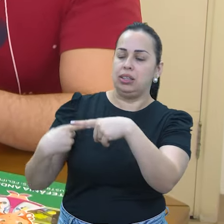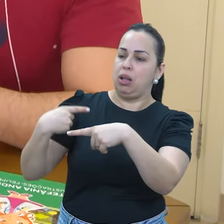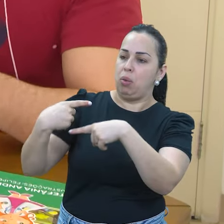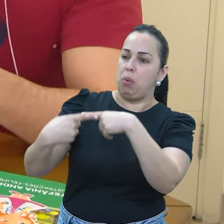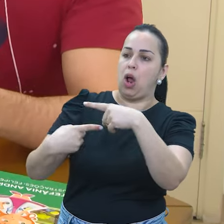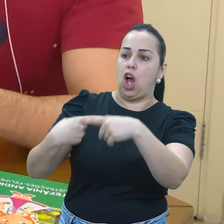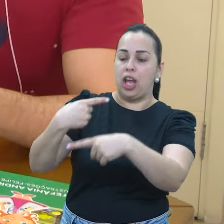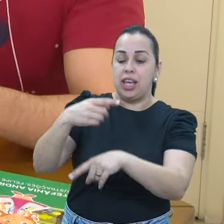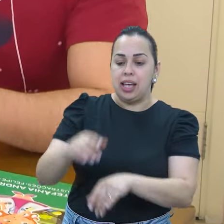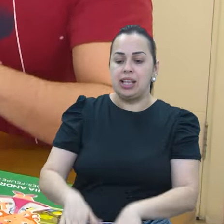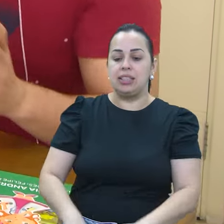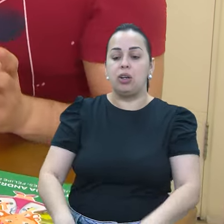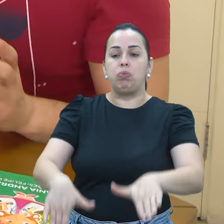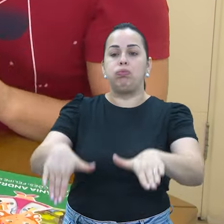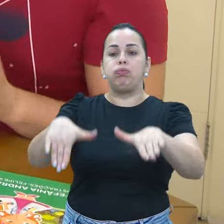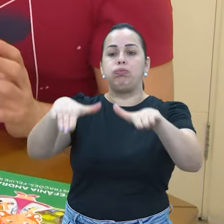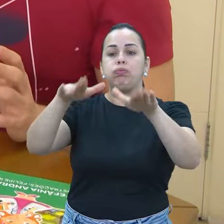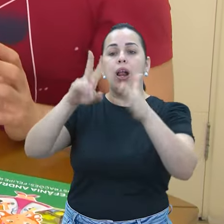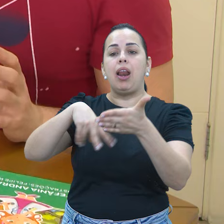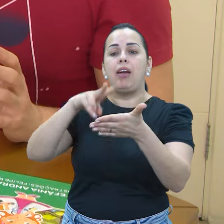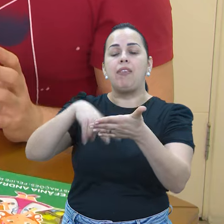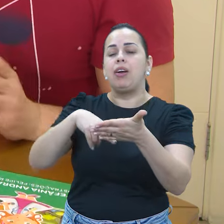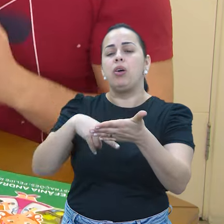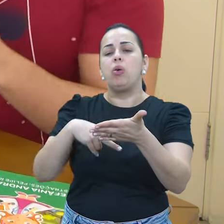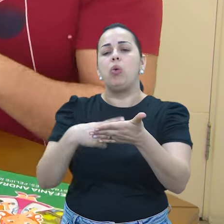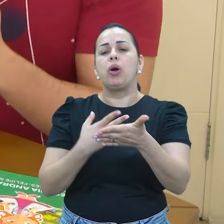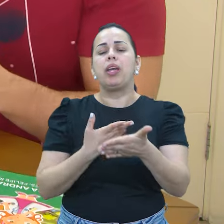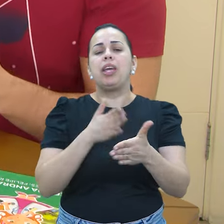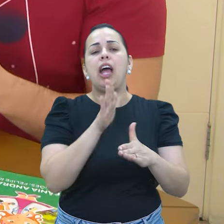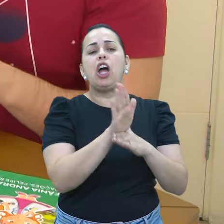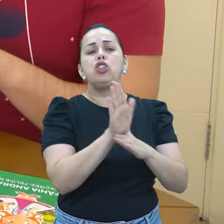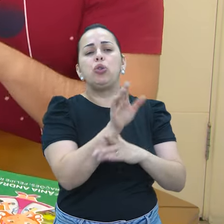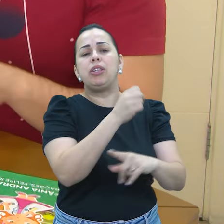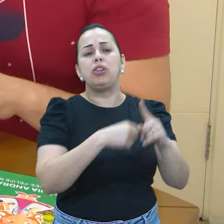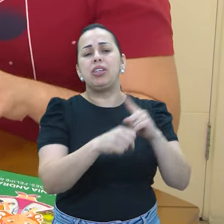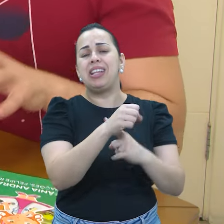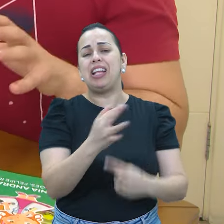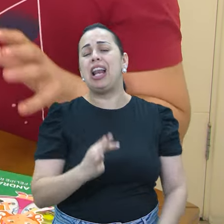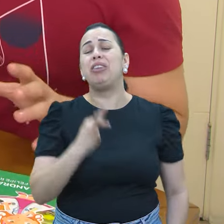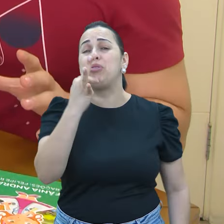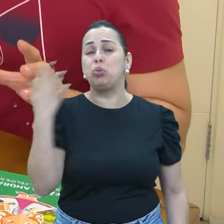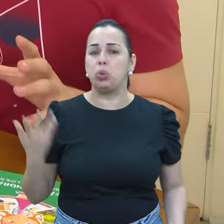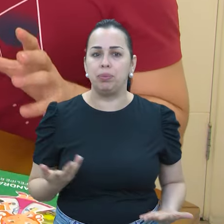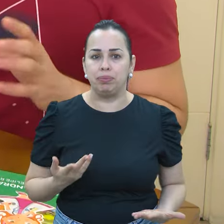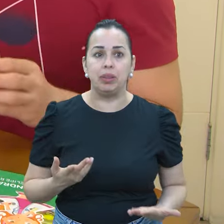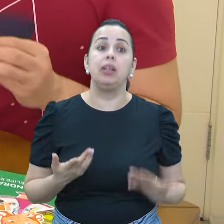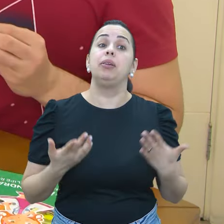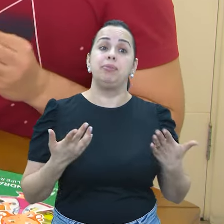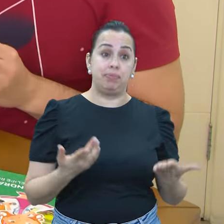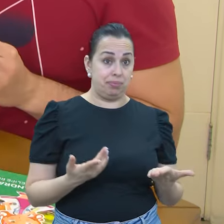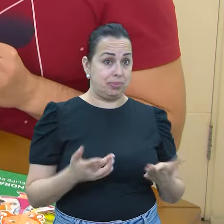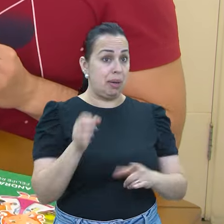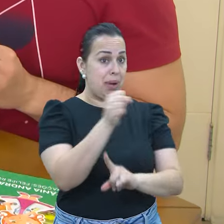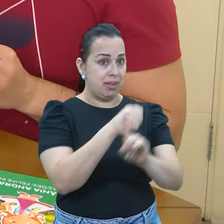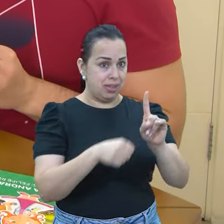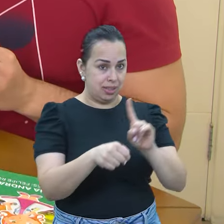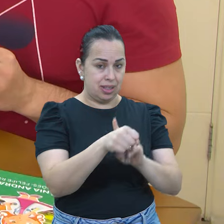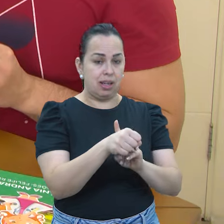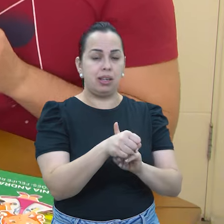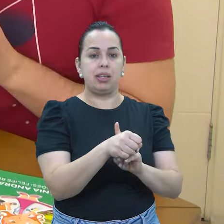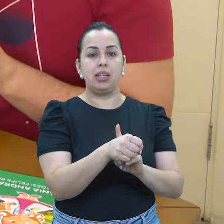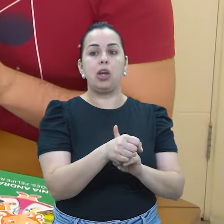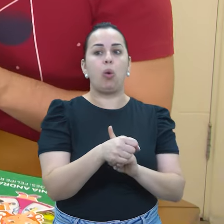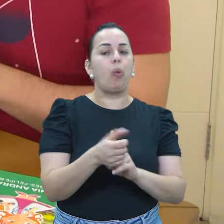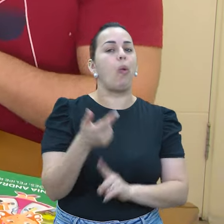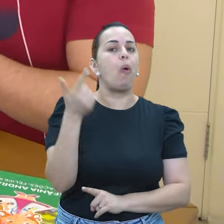formar gerações, no plural, não uma só, porque isso é importante que sejam várias, gerações leitoras, o que que a gente consegue trazer de